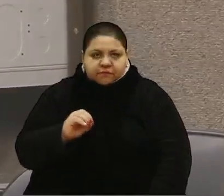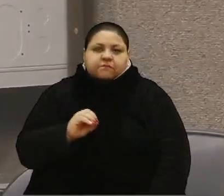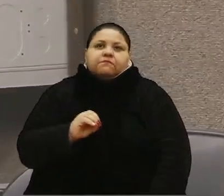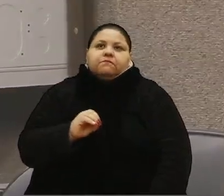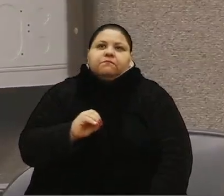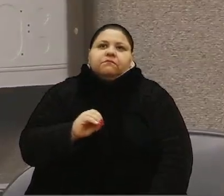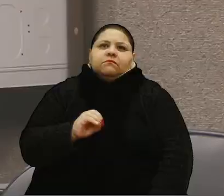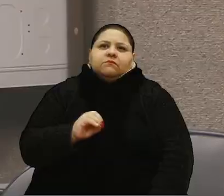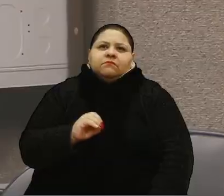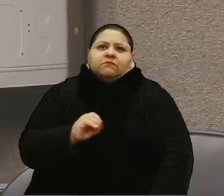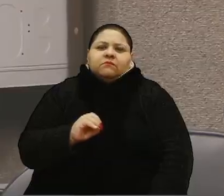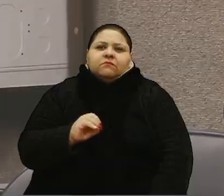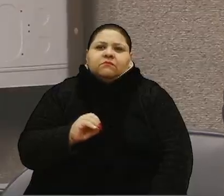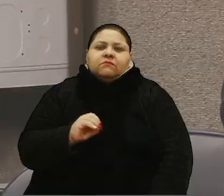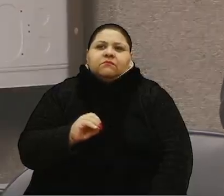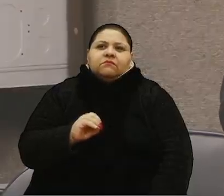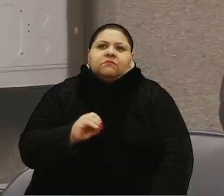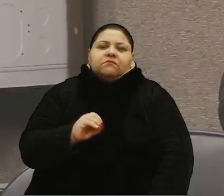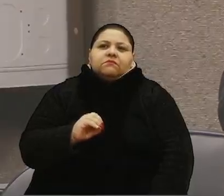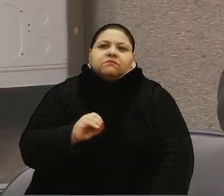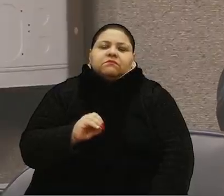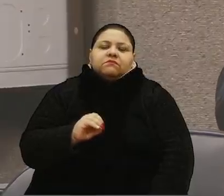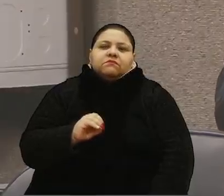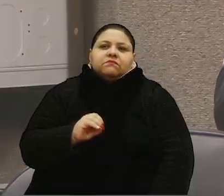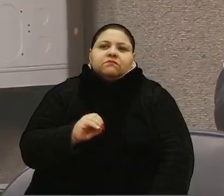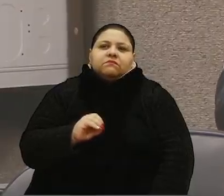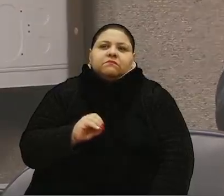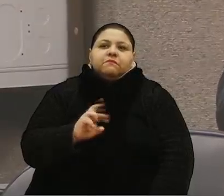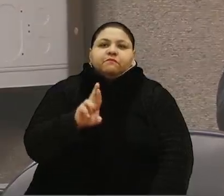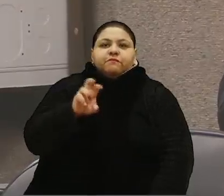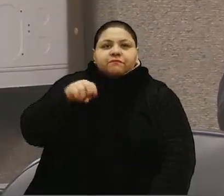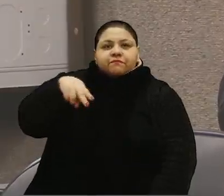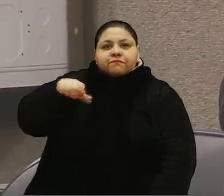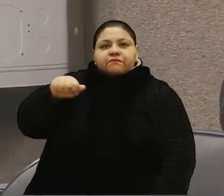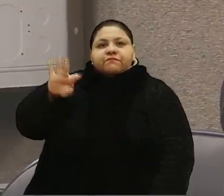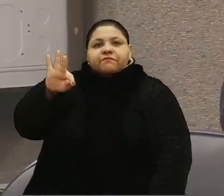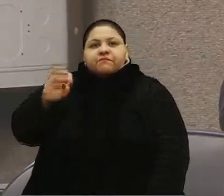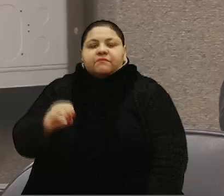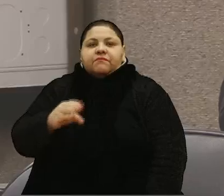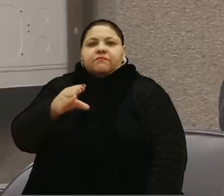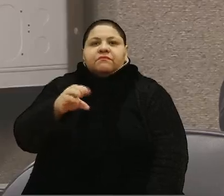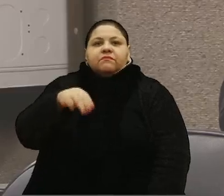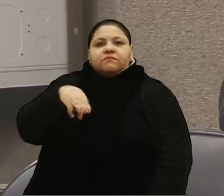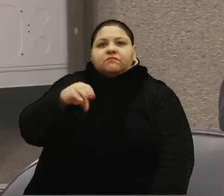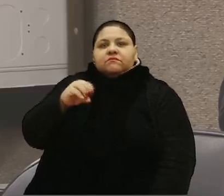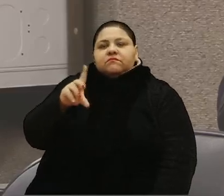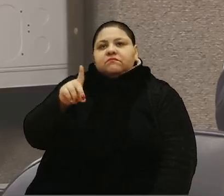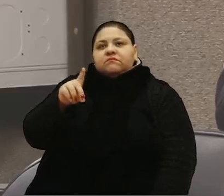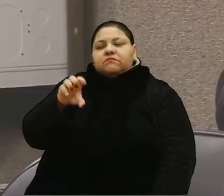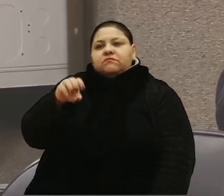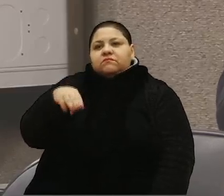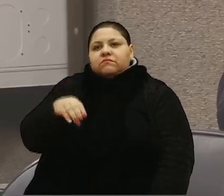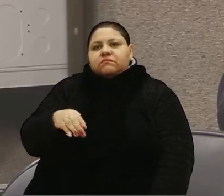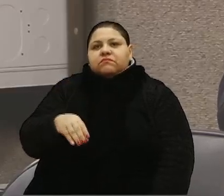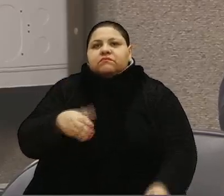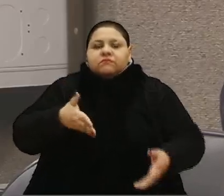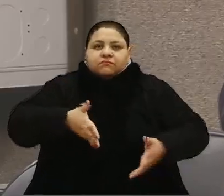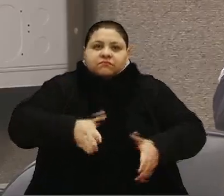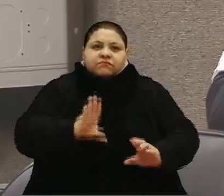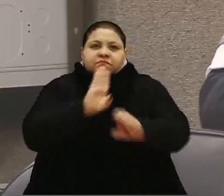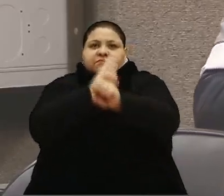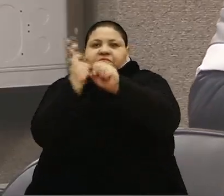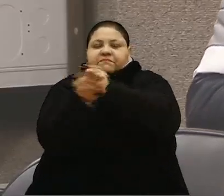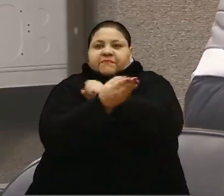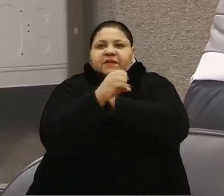vereador? Na sequência. O Renato Modena, ele natural ali, veio do bairro São